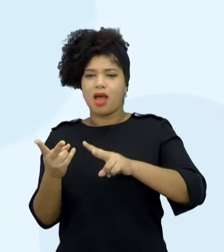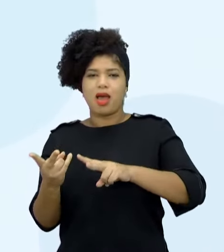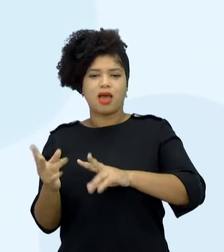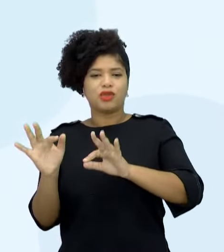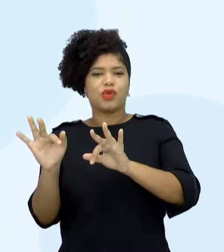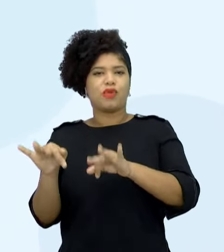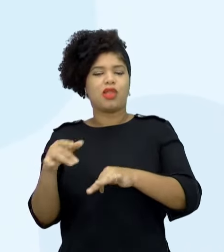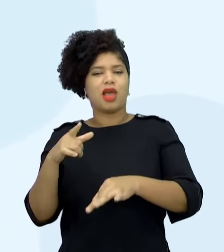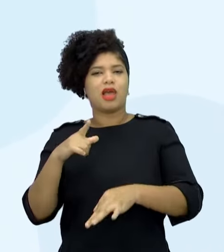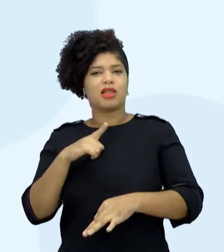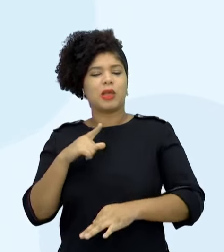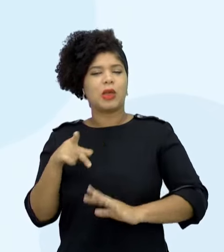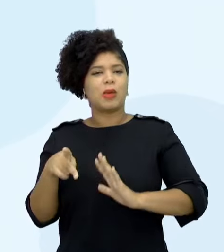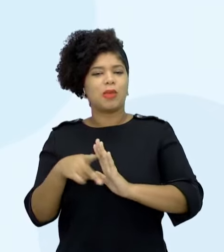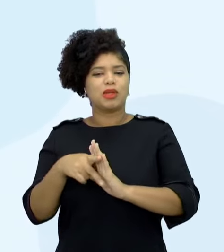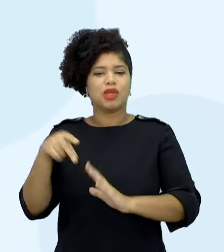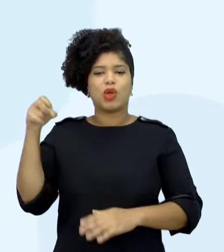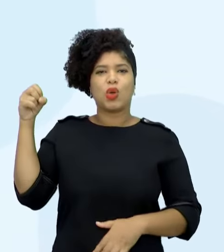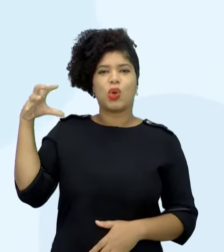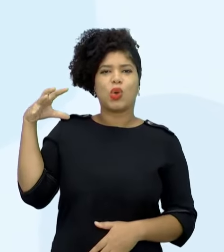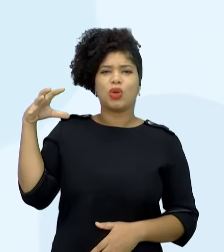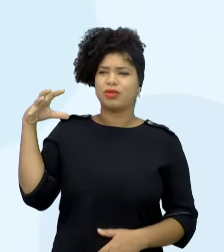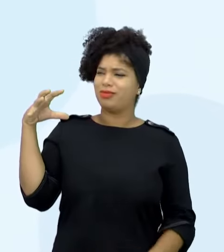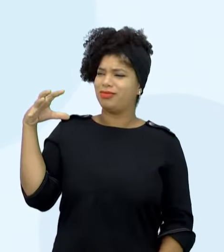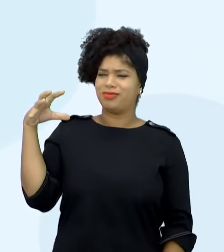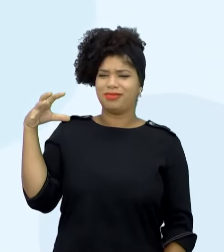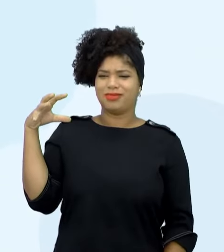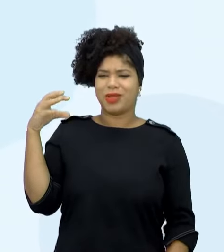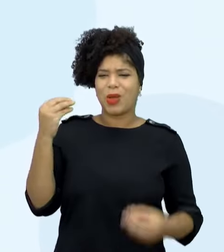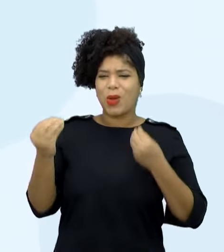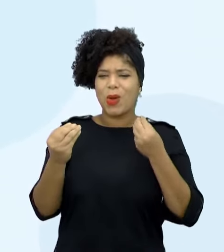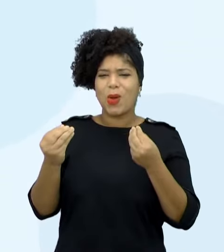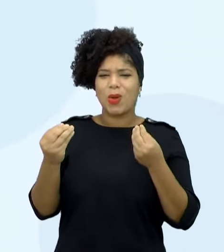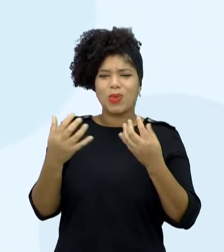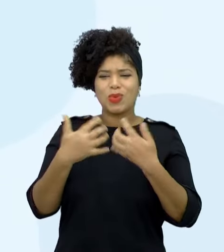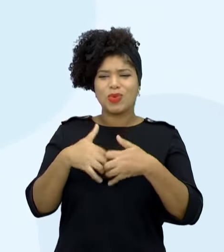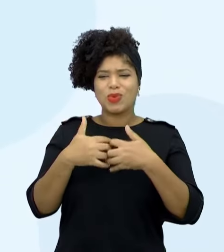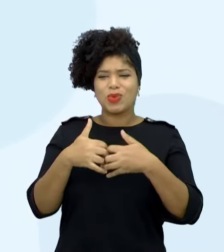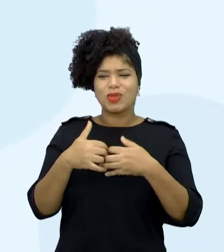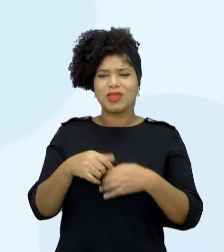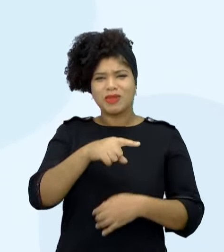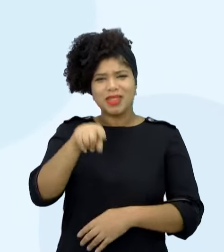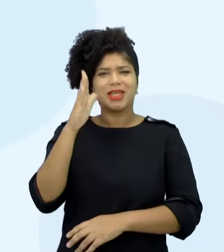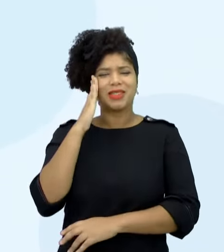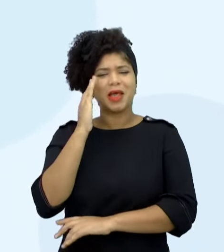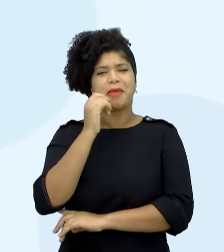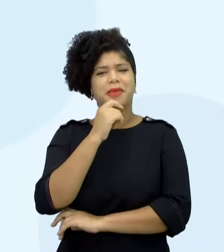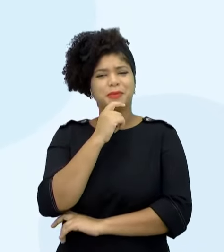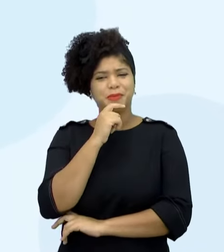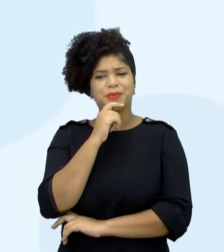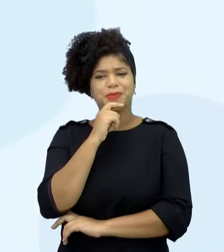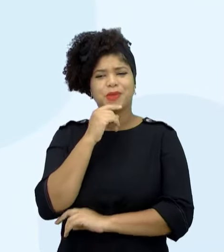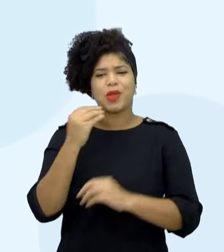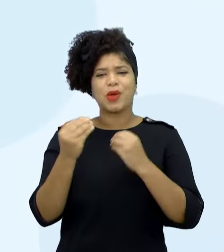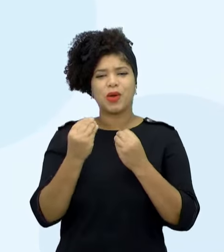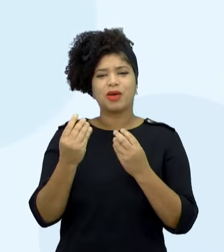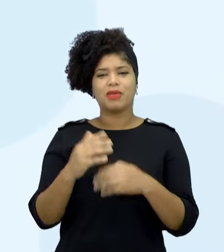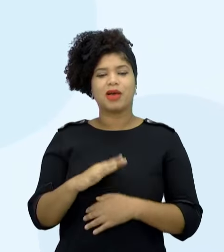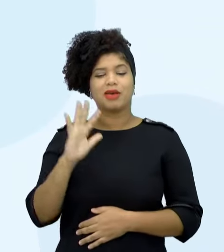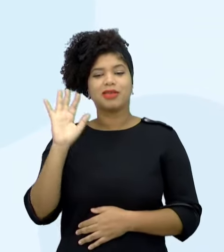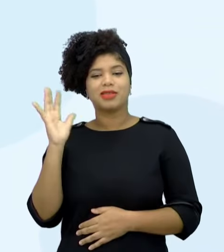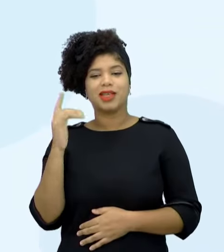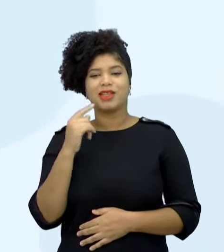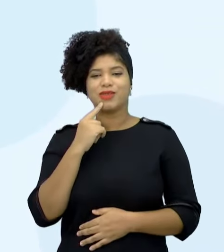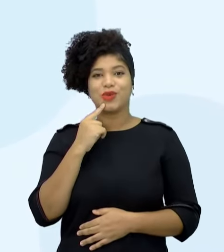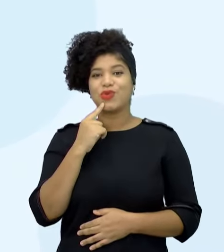eu tenho a energia luminosa. Quem saberia me dizer, né? O final aqui a gente sabe